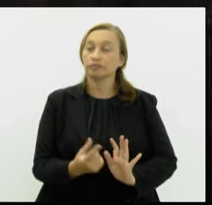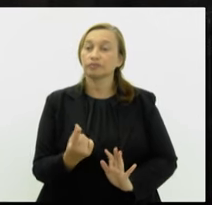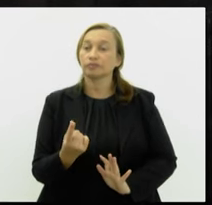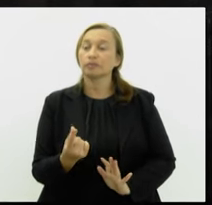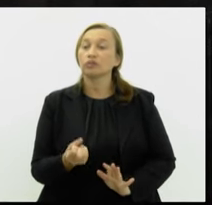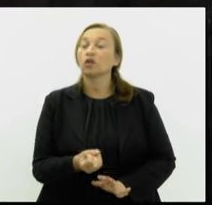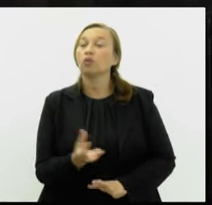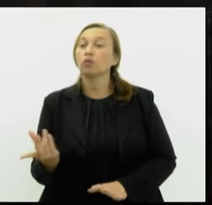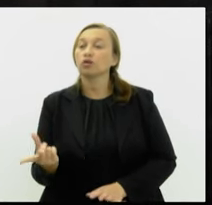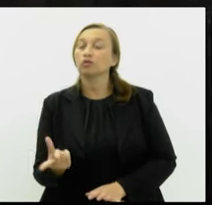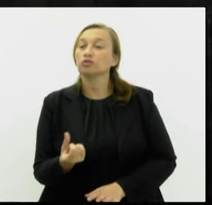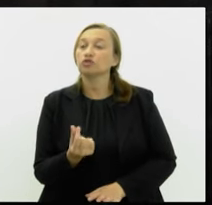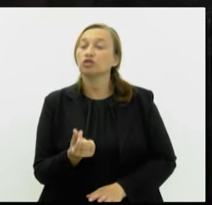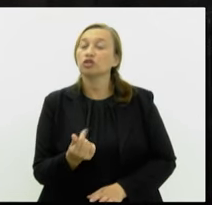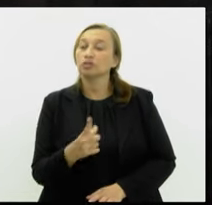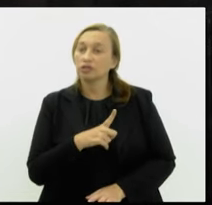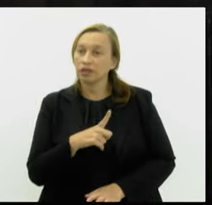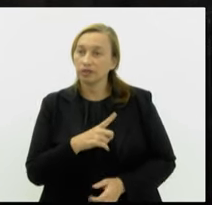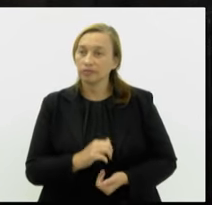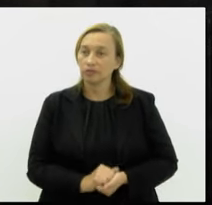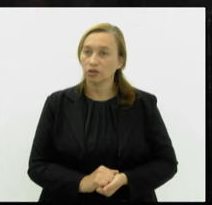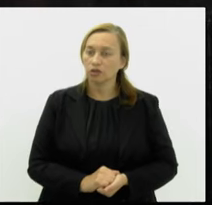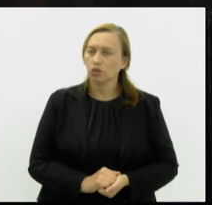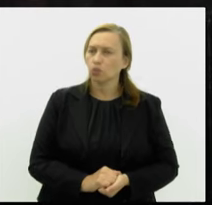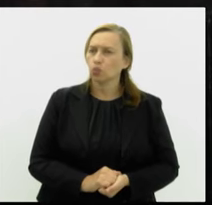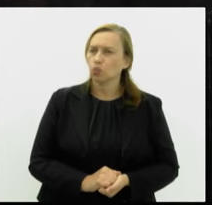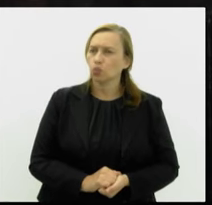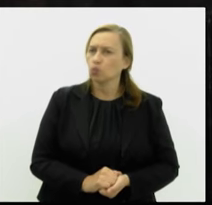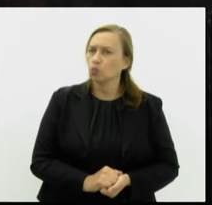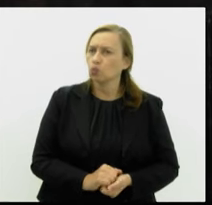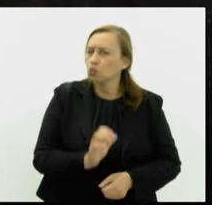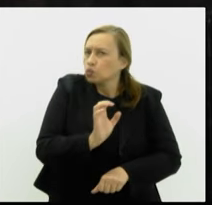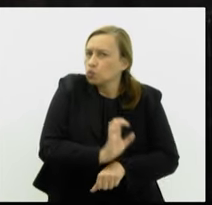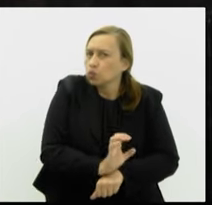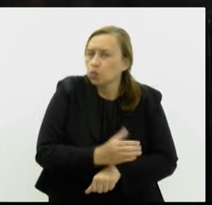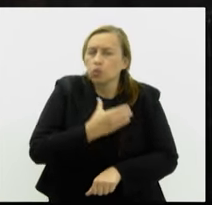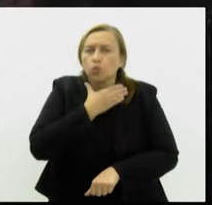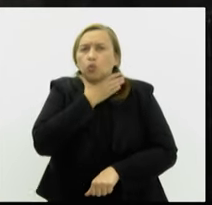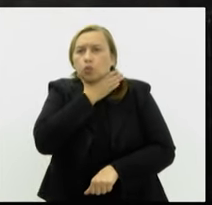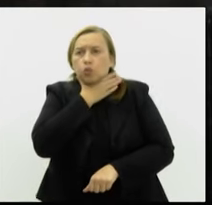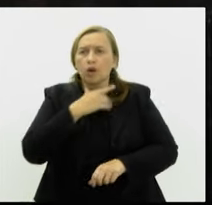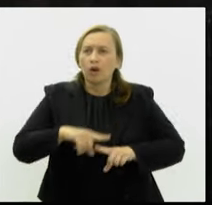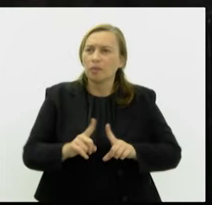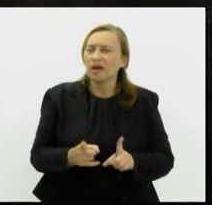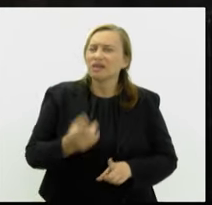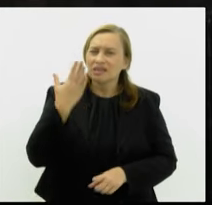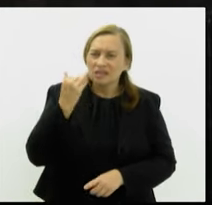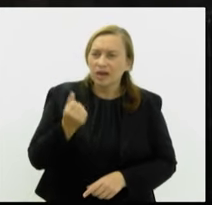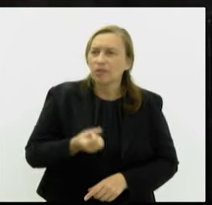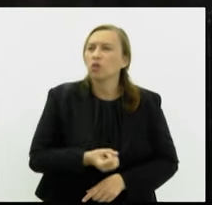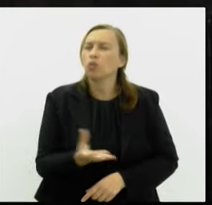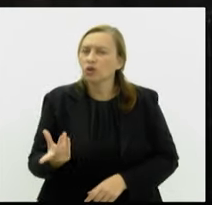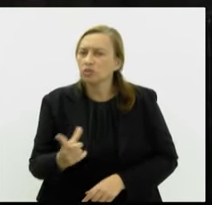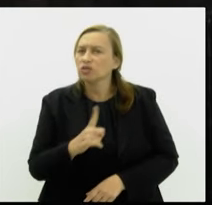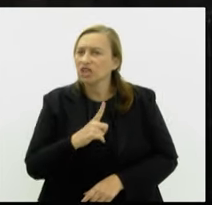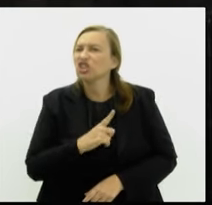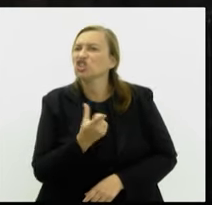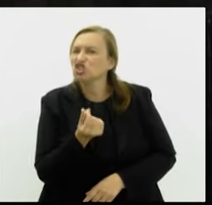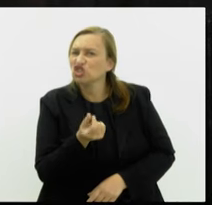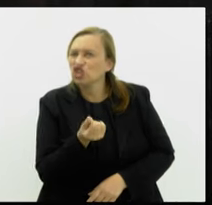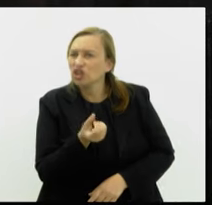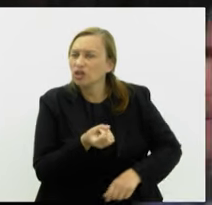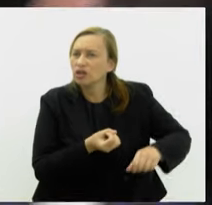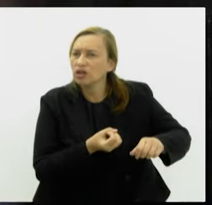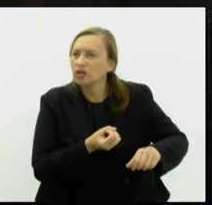O Estado está quebrado, mas sabe quanto está de disponibilidade de caixa do governo em